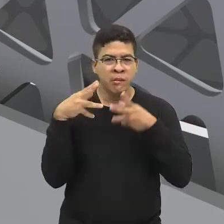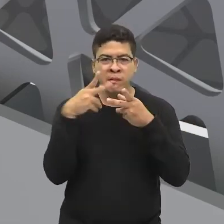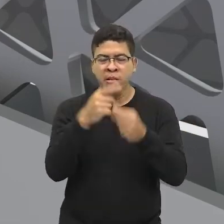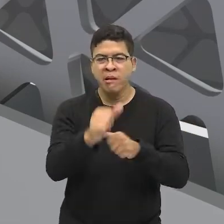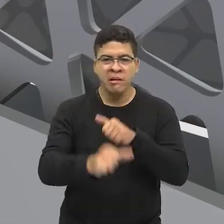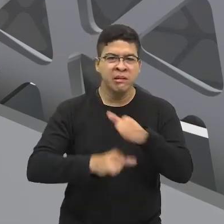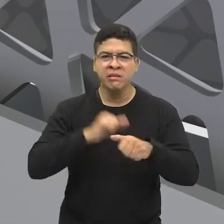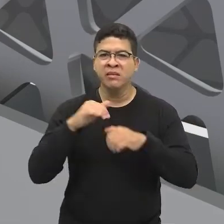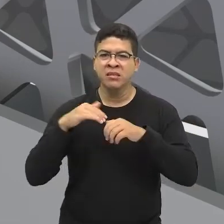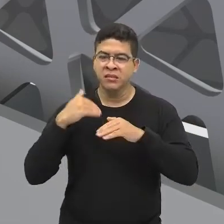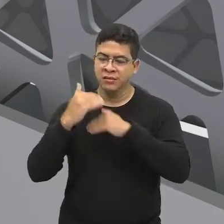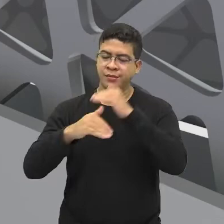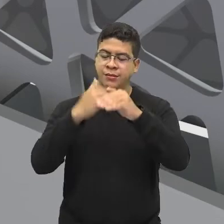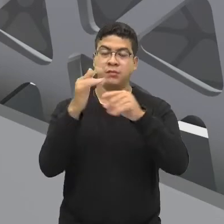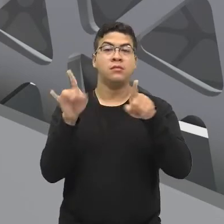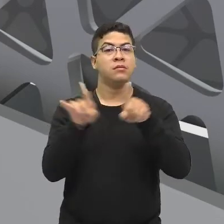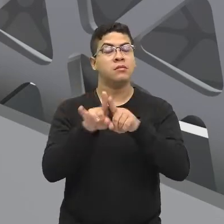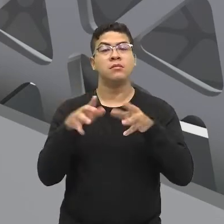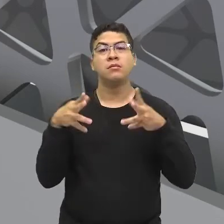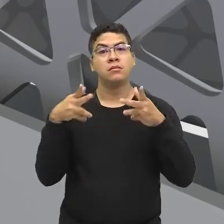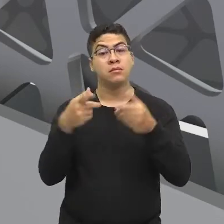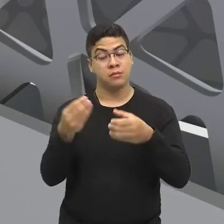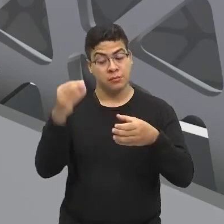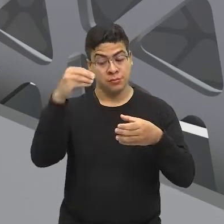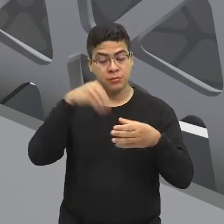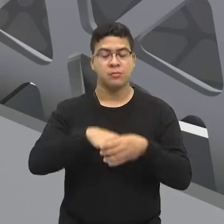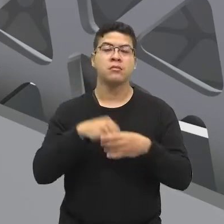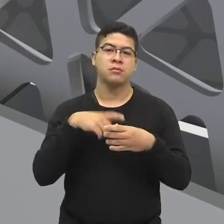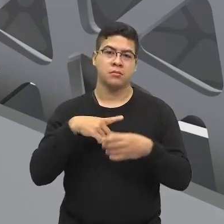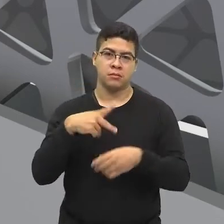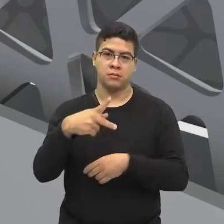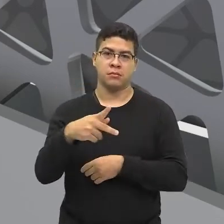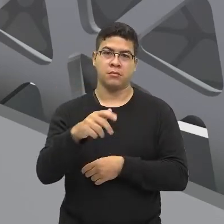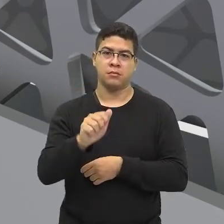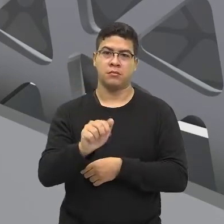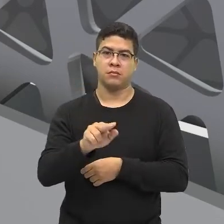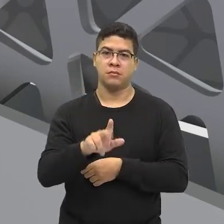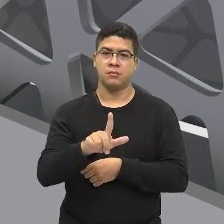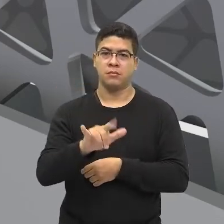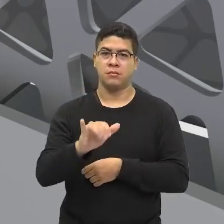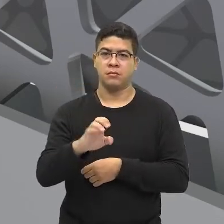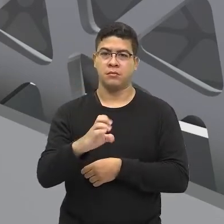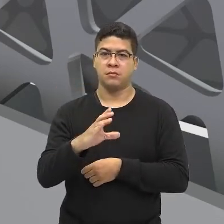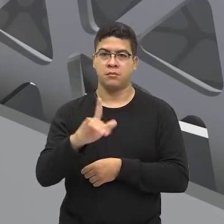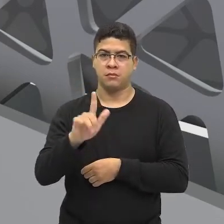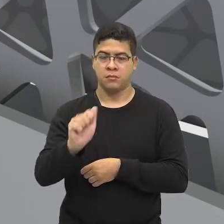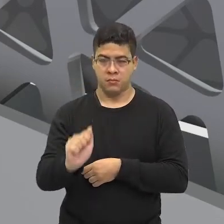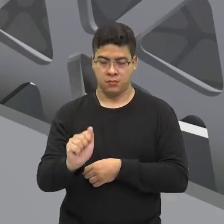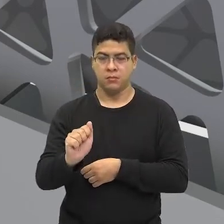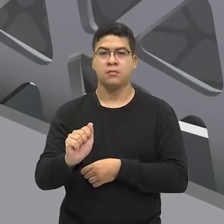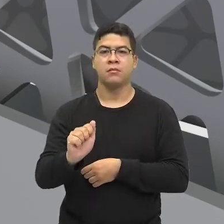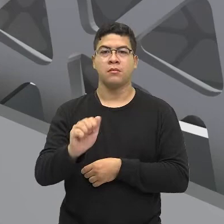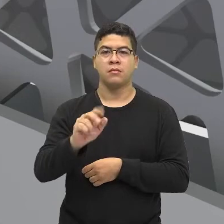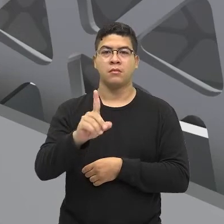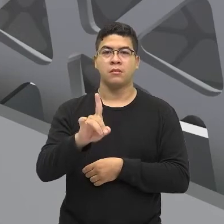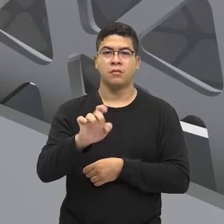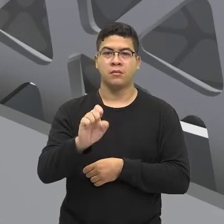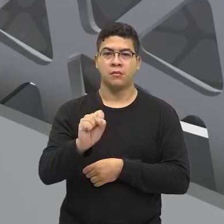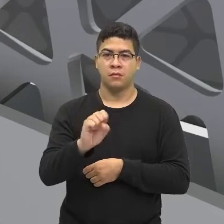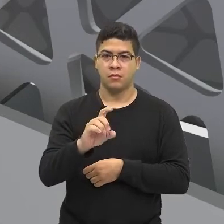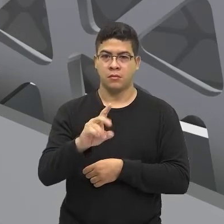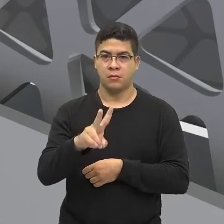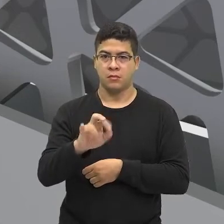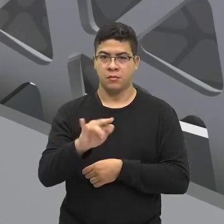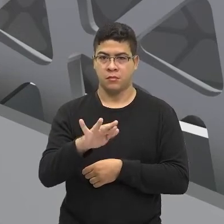estar presente ali nessa obra Pauliceia Desvairada, que essa obra também vai ter ali